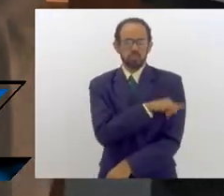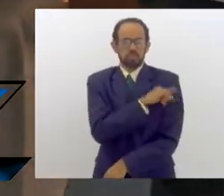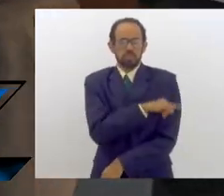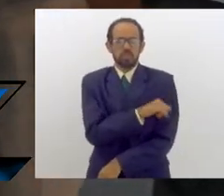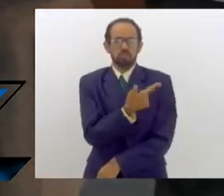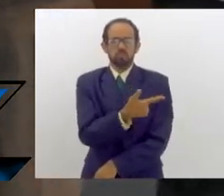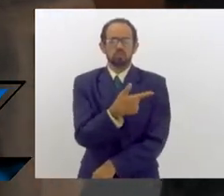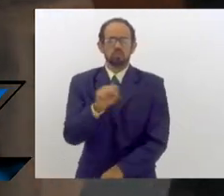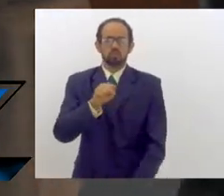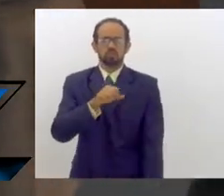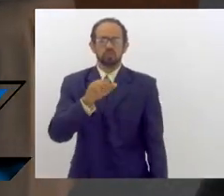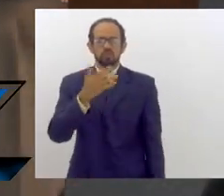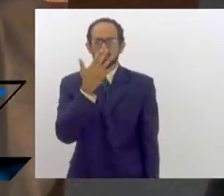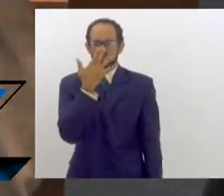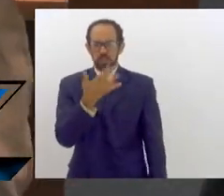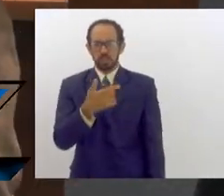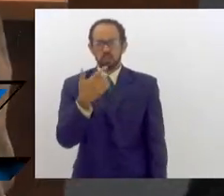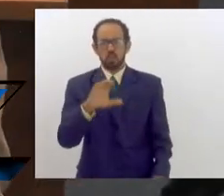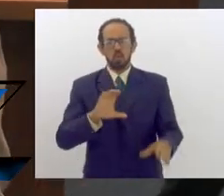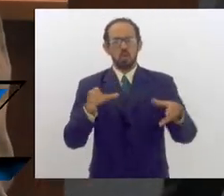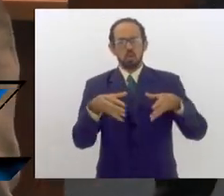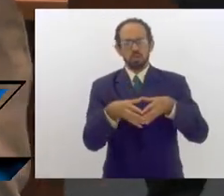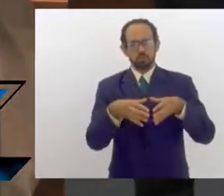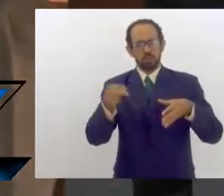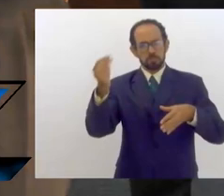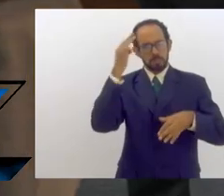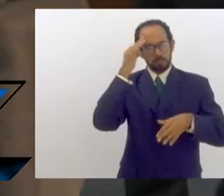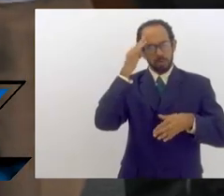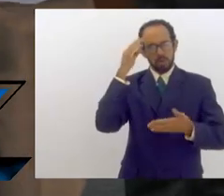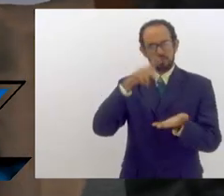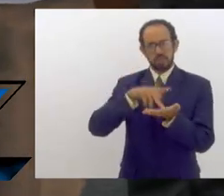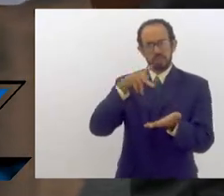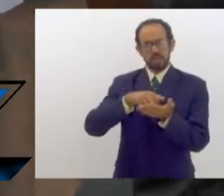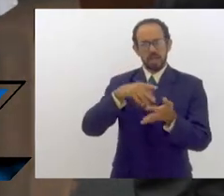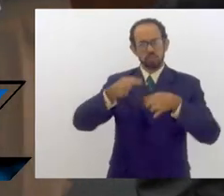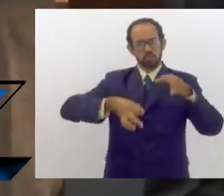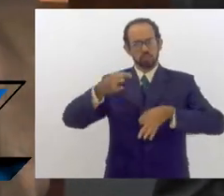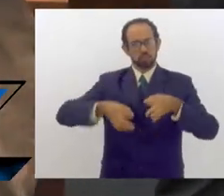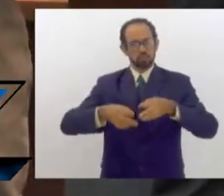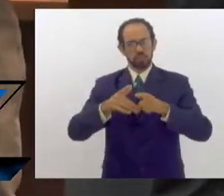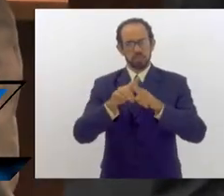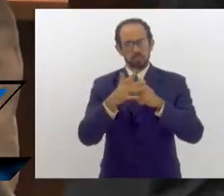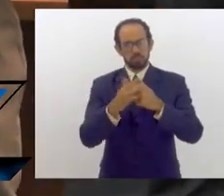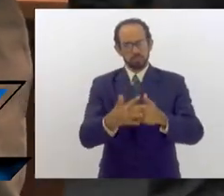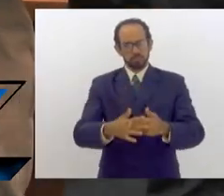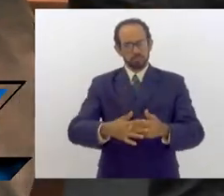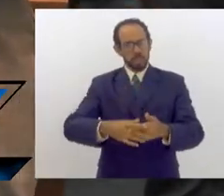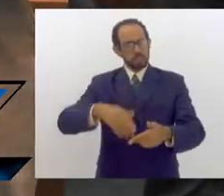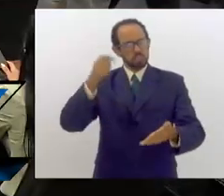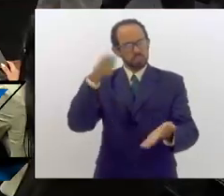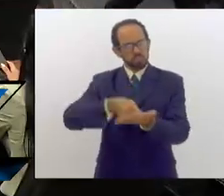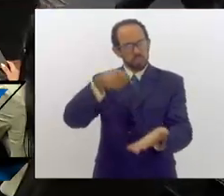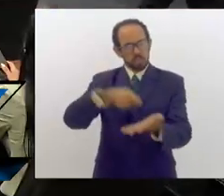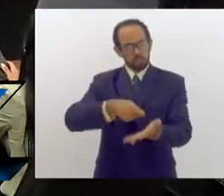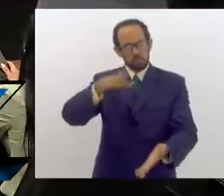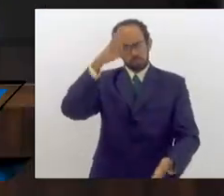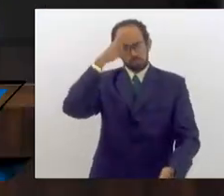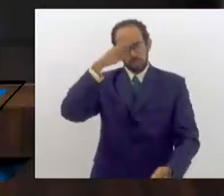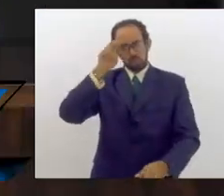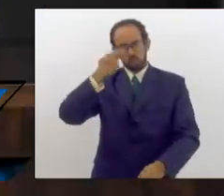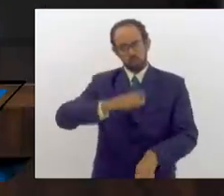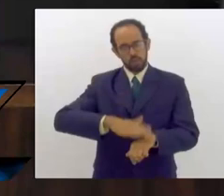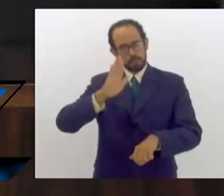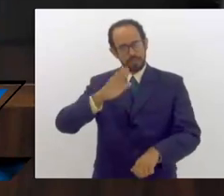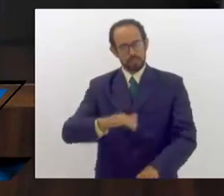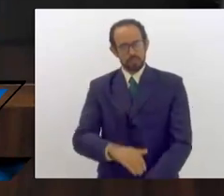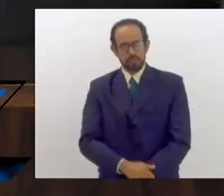2023 coletivo memória verdade justiça e reparação ditadura nunca mais obrigado deputada